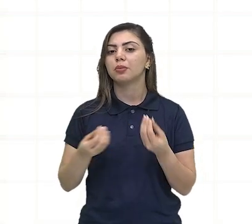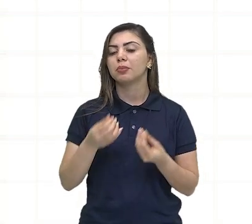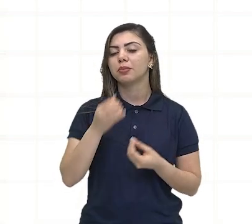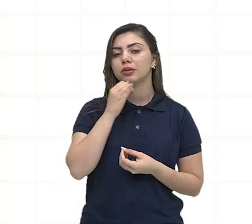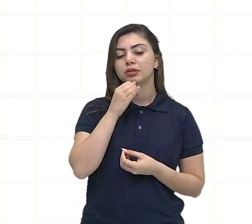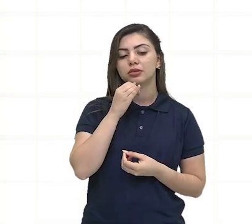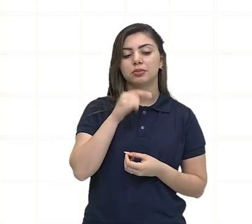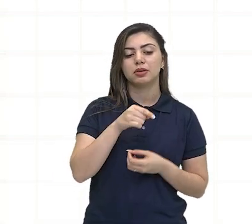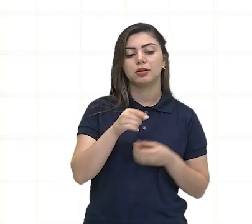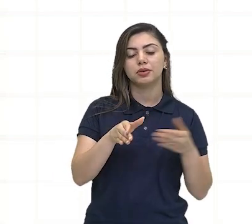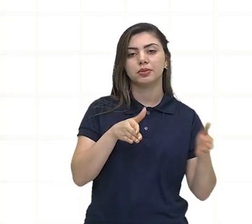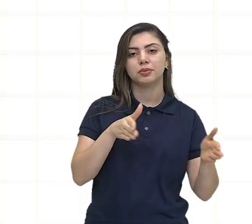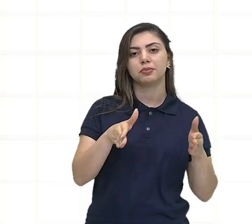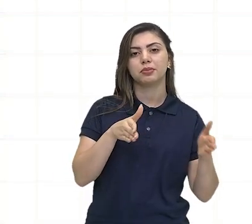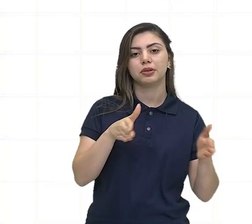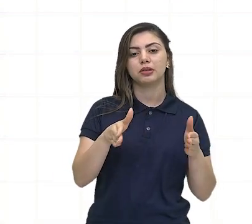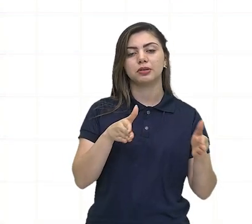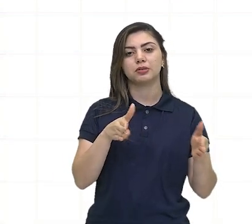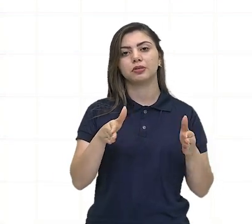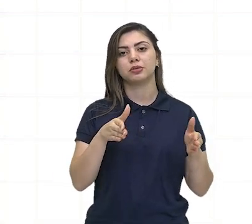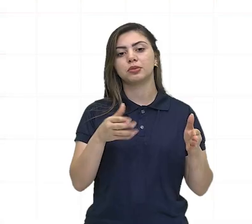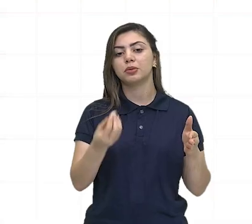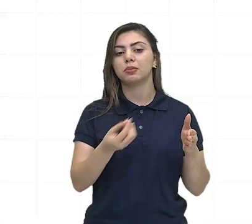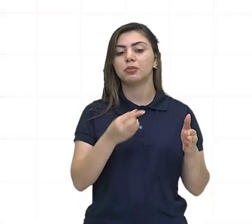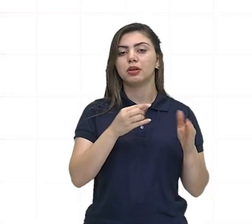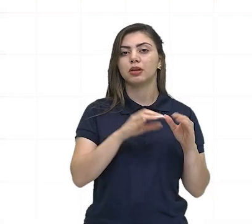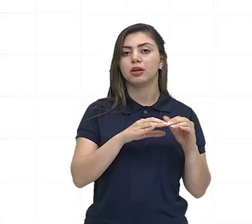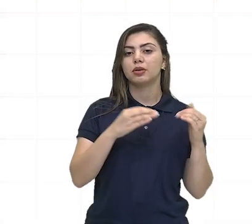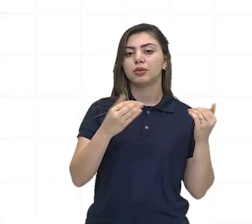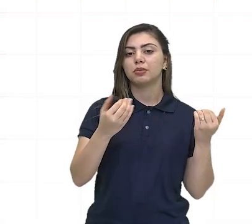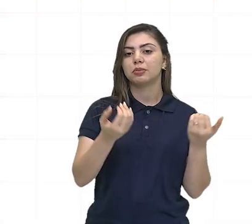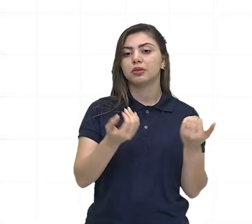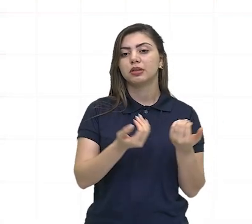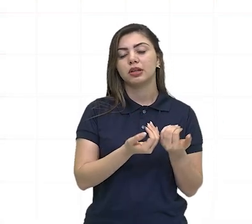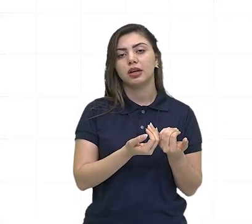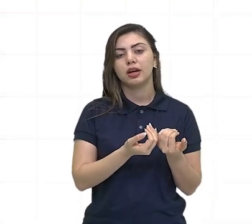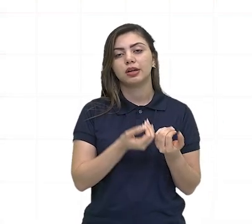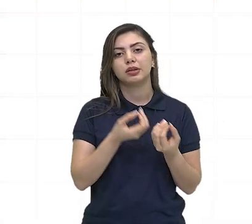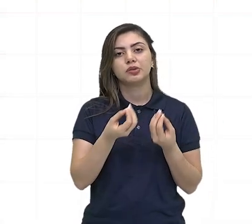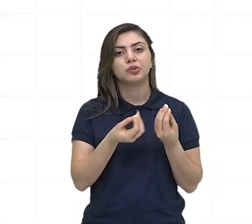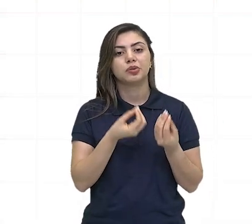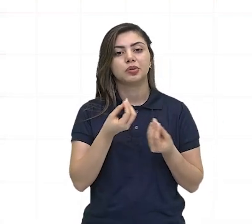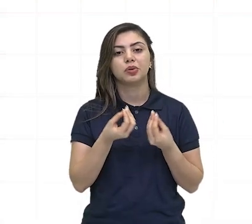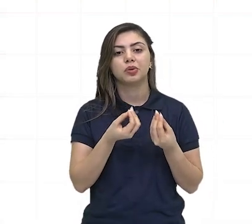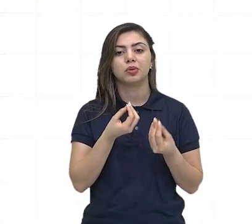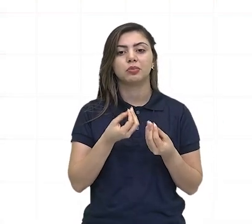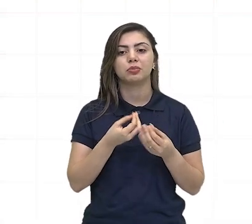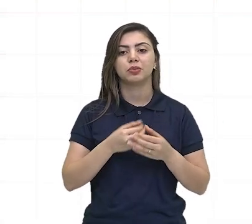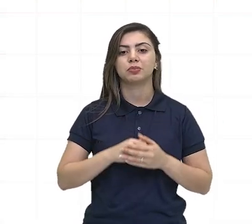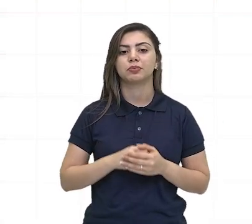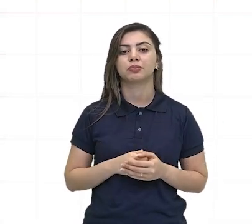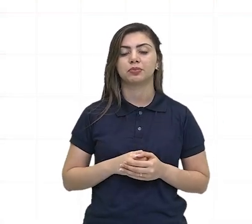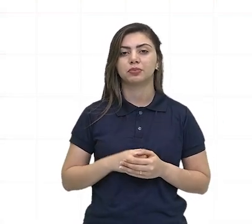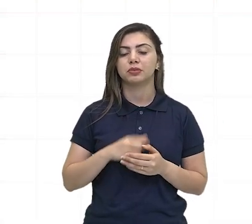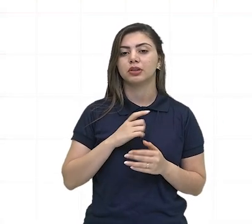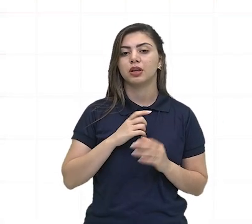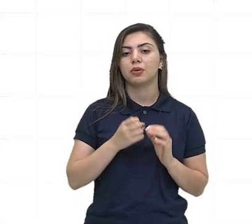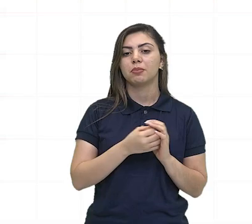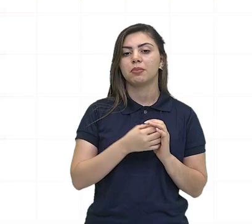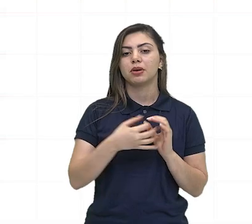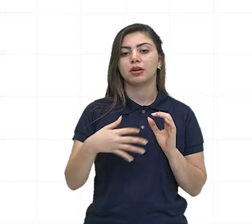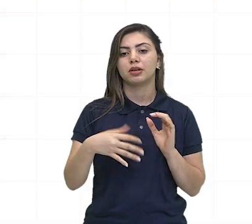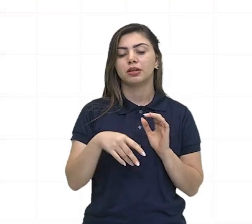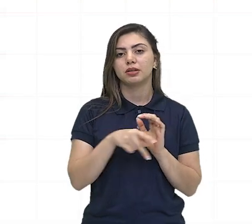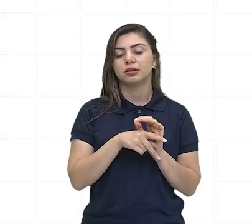um dado momento, essa comunidade ela pode ter uma certa unicidade, uma